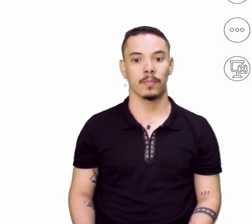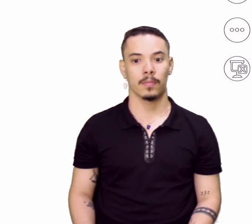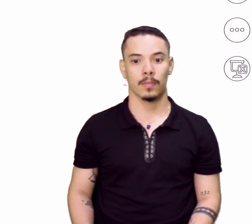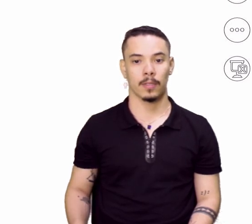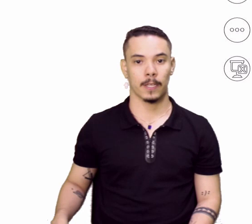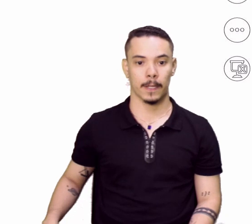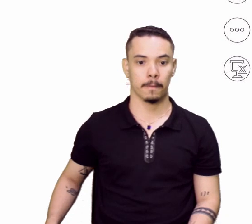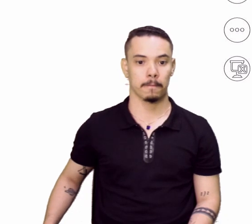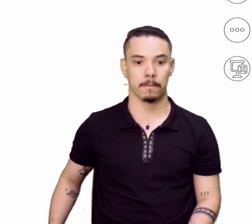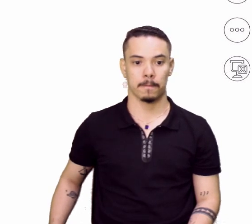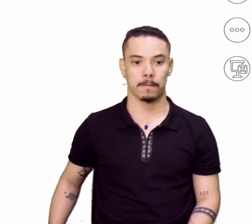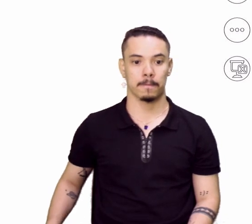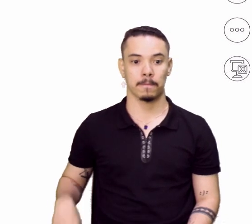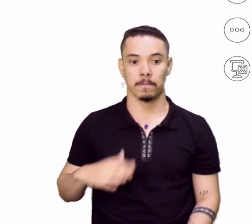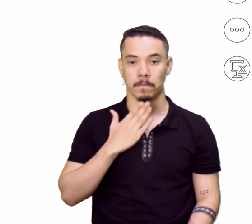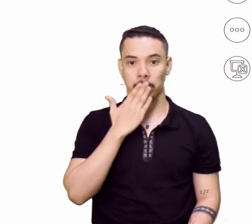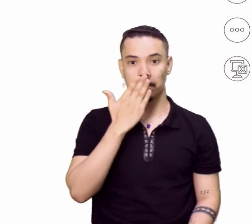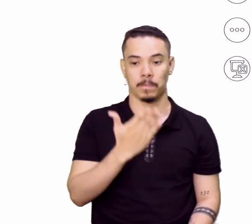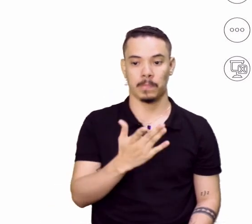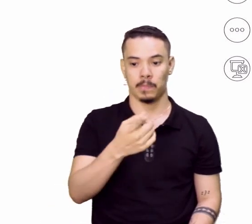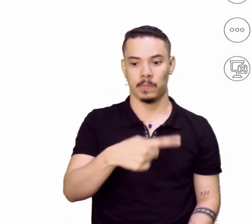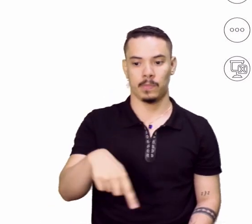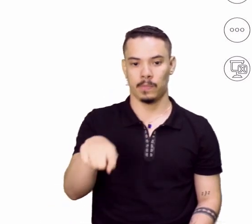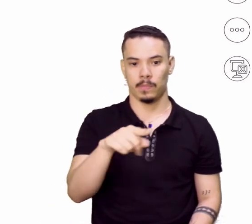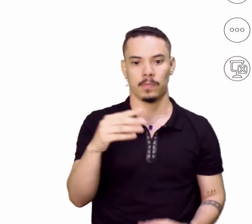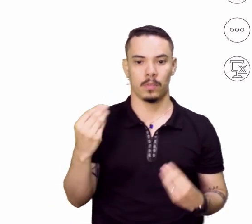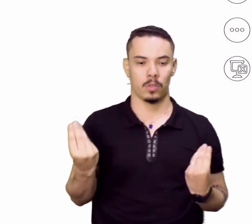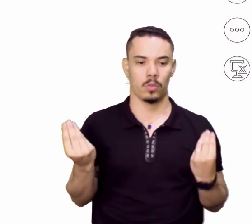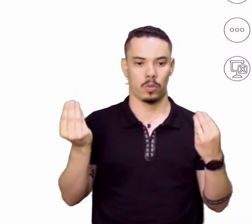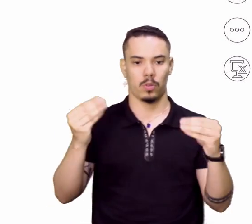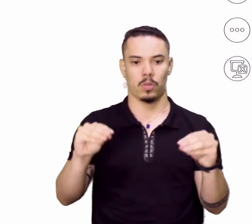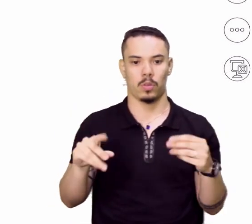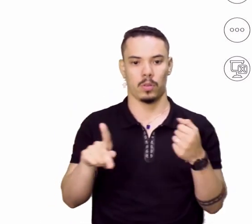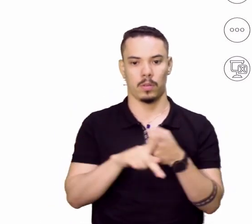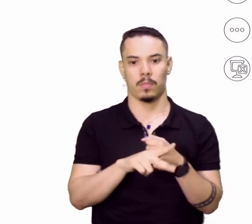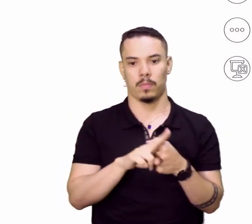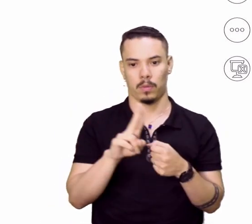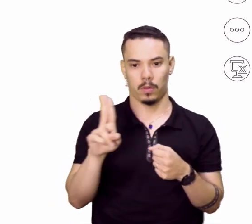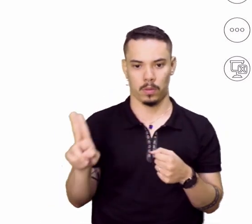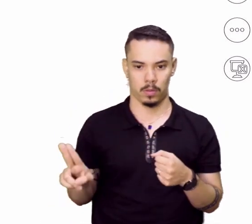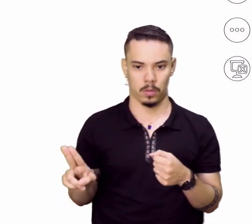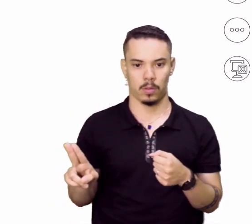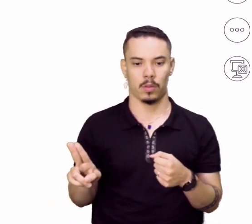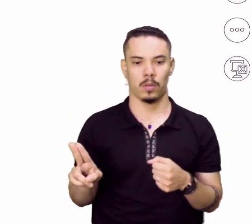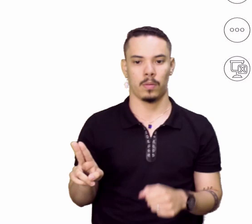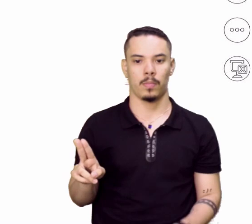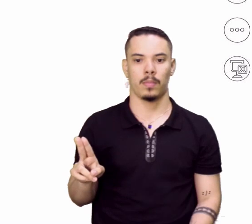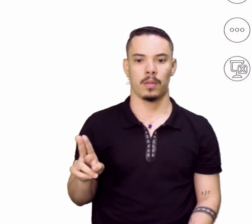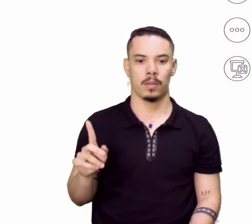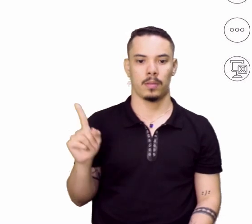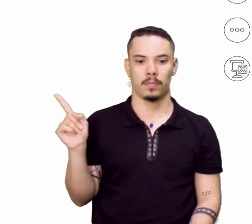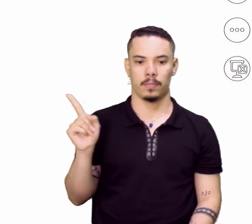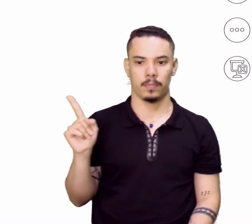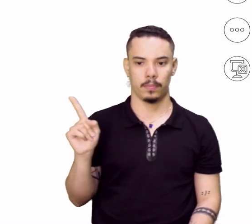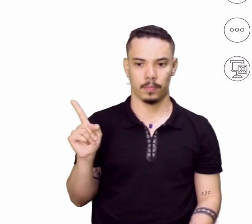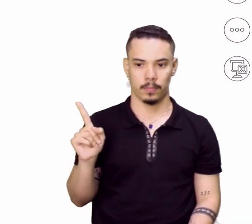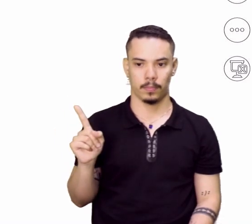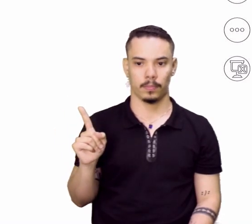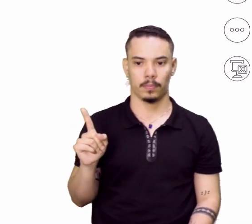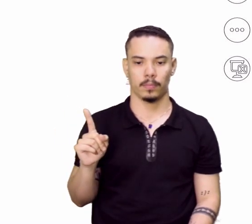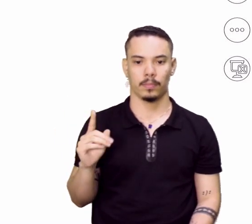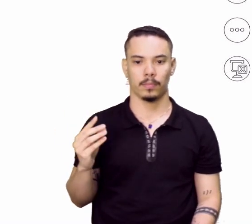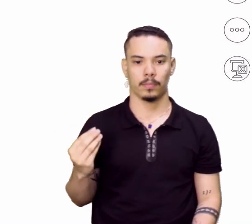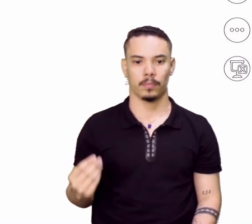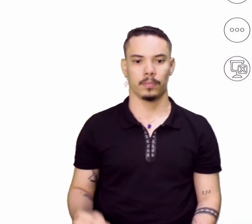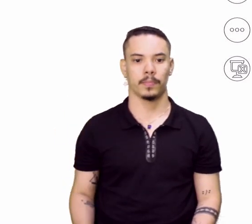que eu ia pedir aqui para vocês? Para vocês colocarem para o pronome relativo em itálico com o that. Não colocarem